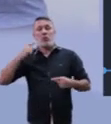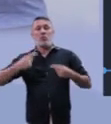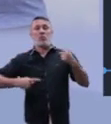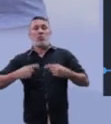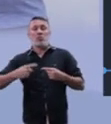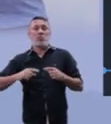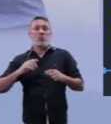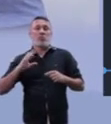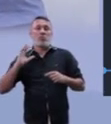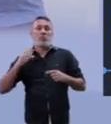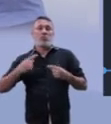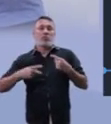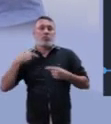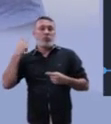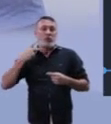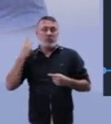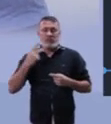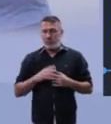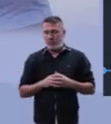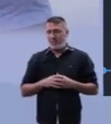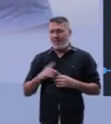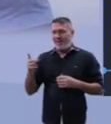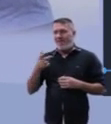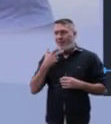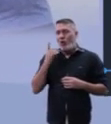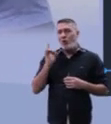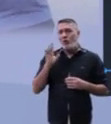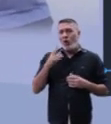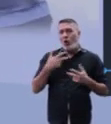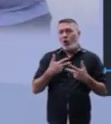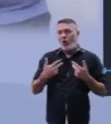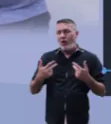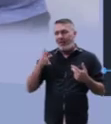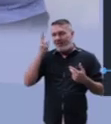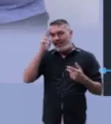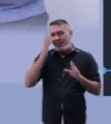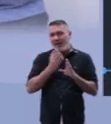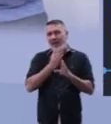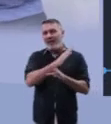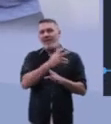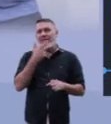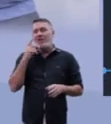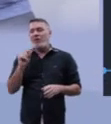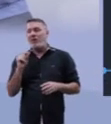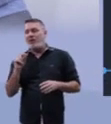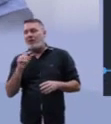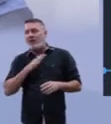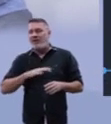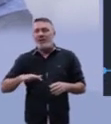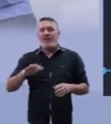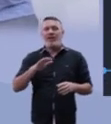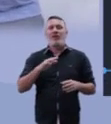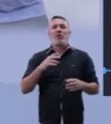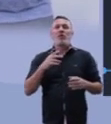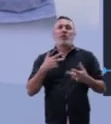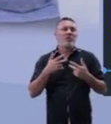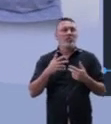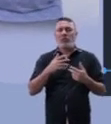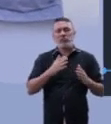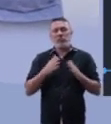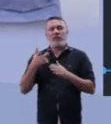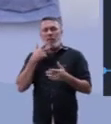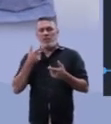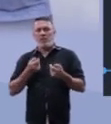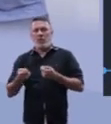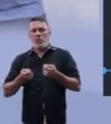Olha que interessante. Ele não está falando só de compras. Ele fugiu da ideia que nós estávamos falando, nós citamos alguma coisa de compra, mas ele está